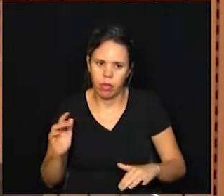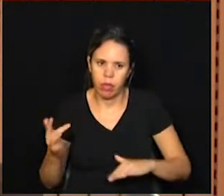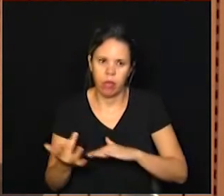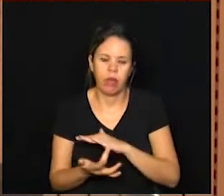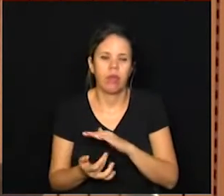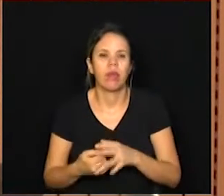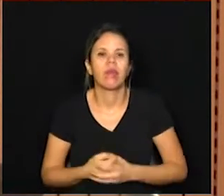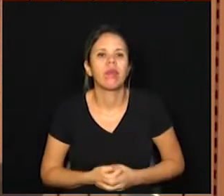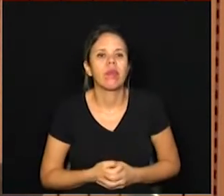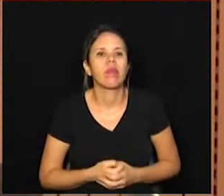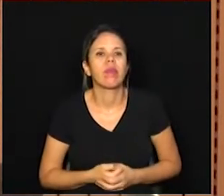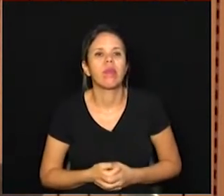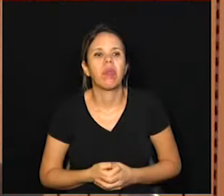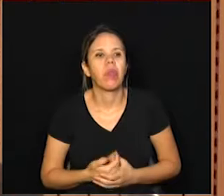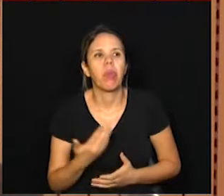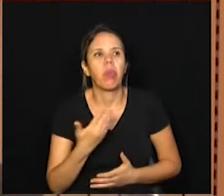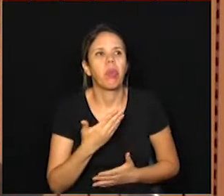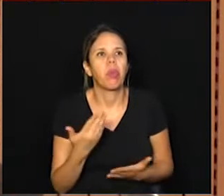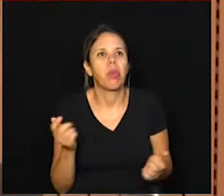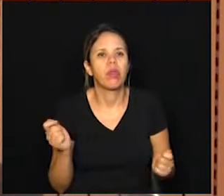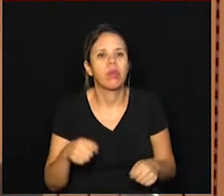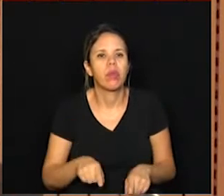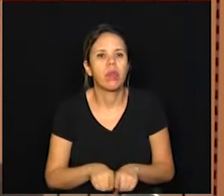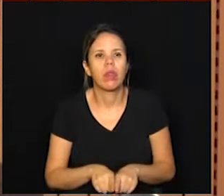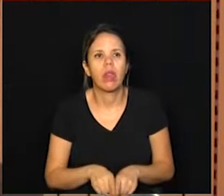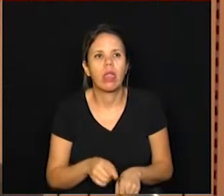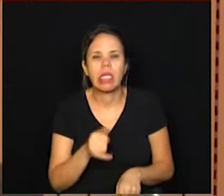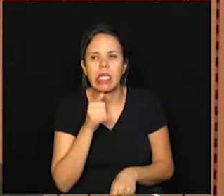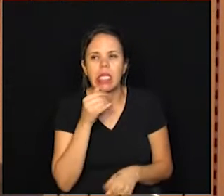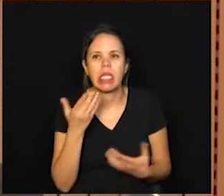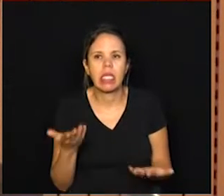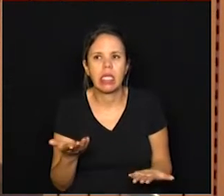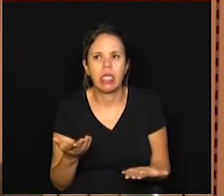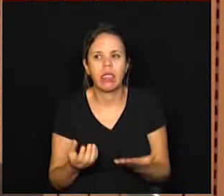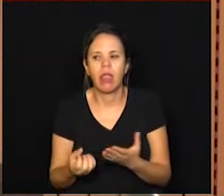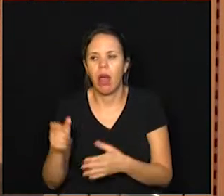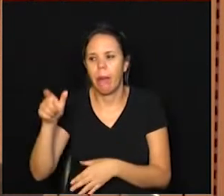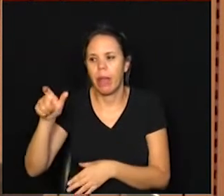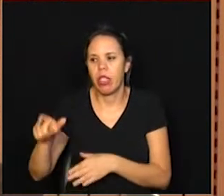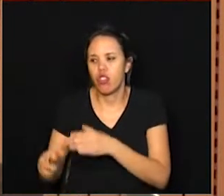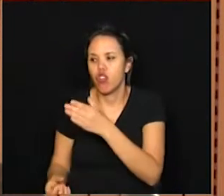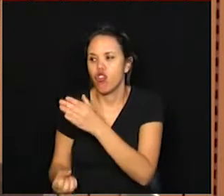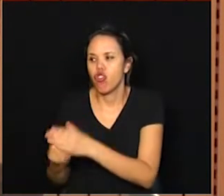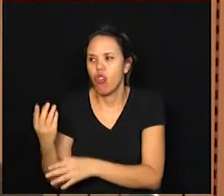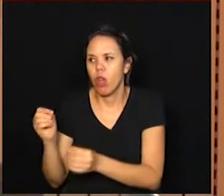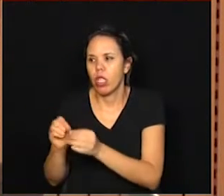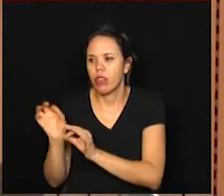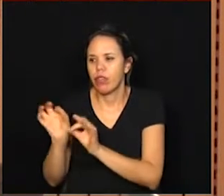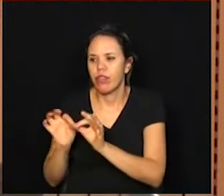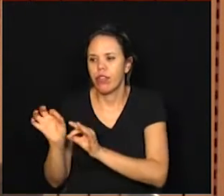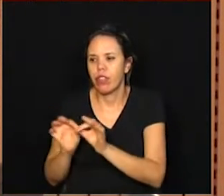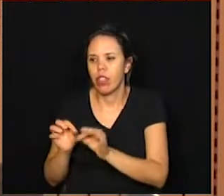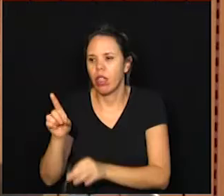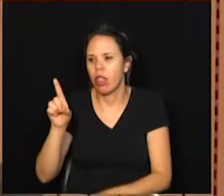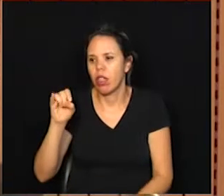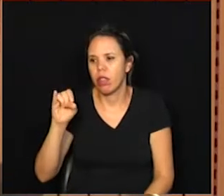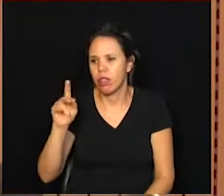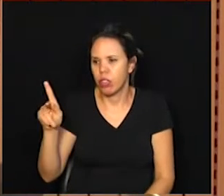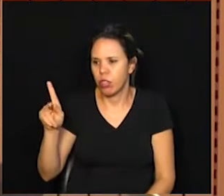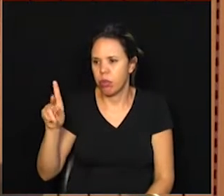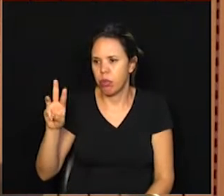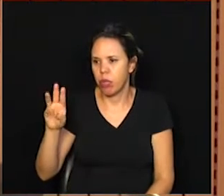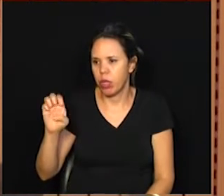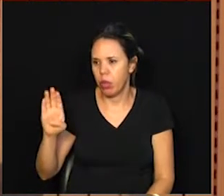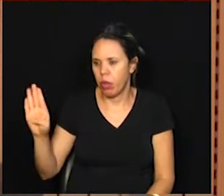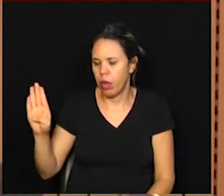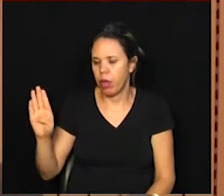sociais, não vejo possibilidade de que a fonte lá, que vem lá da Deep Web, por grupos